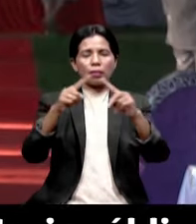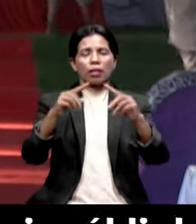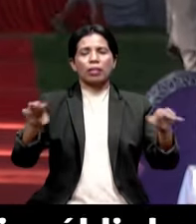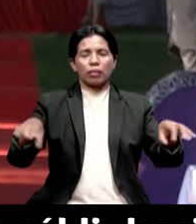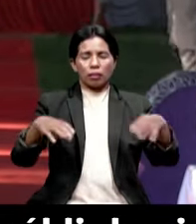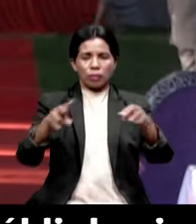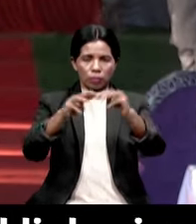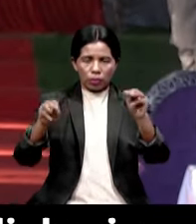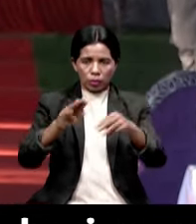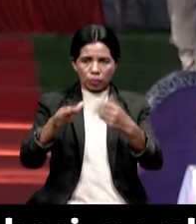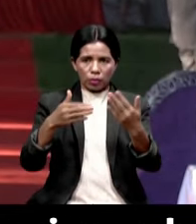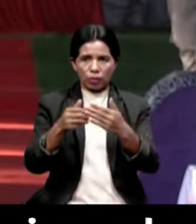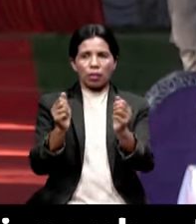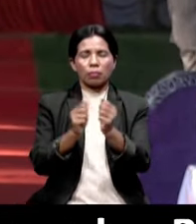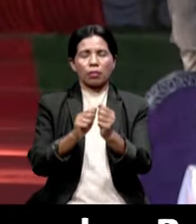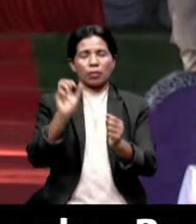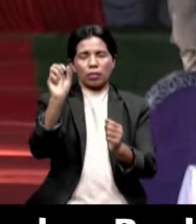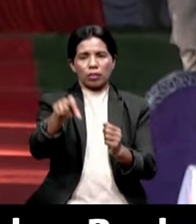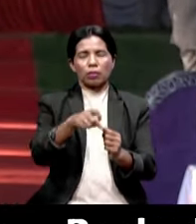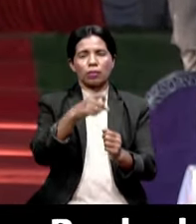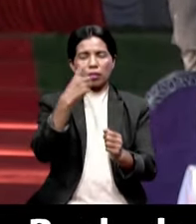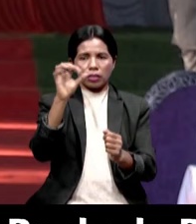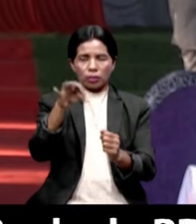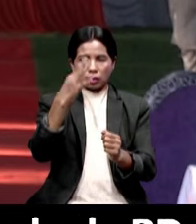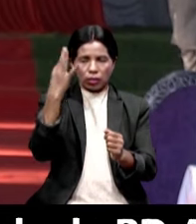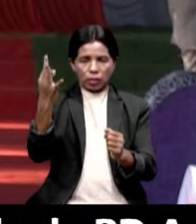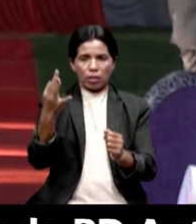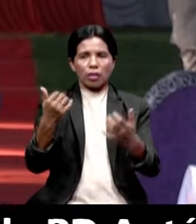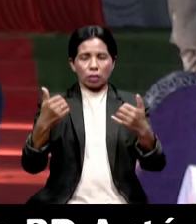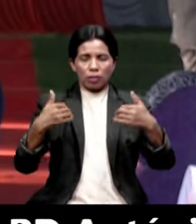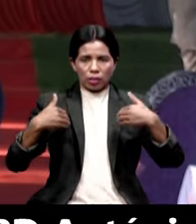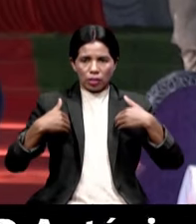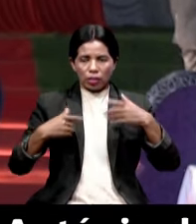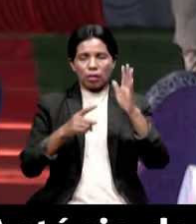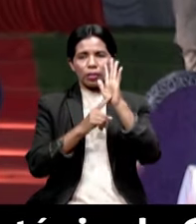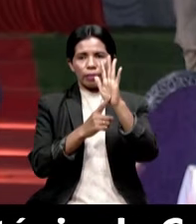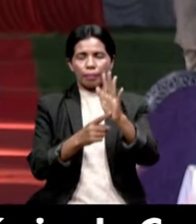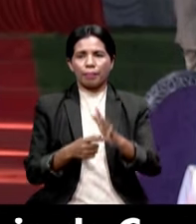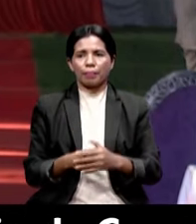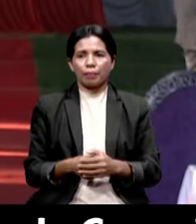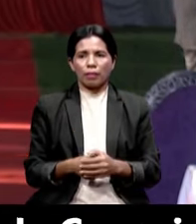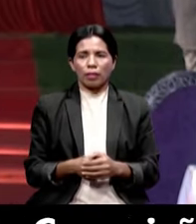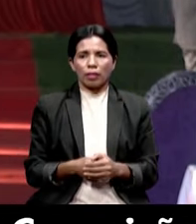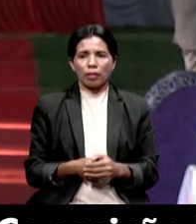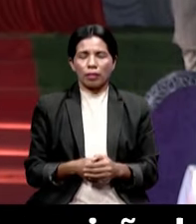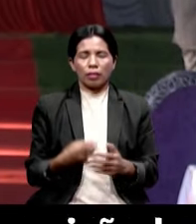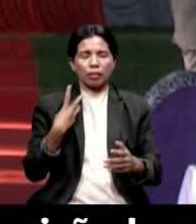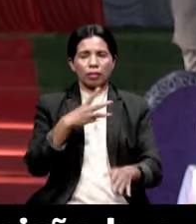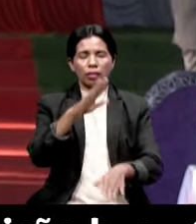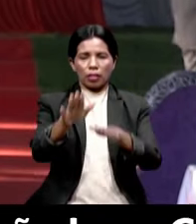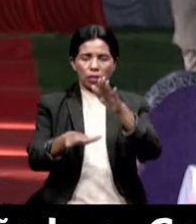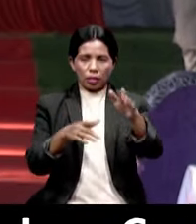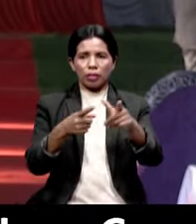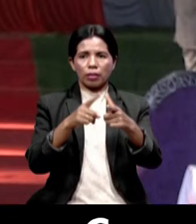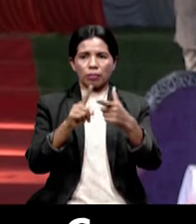municipais sira. Senulu resinsia, agora ia balumos ia delegação teritorio. Ita lao,